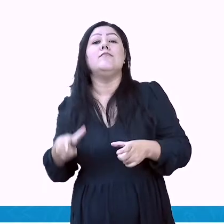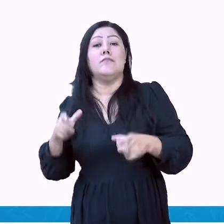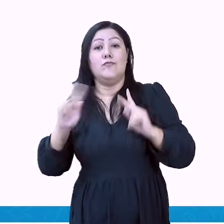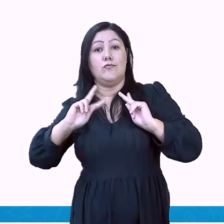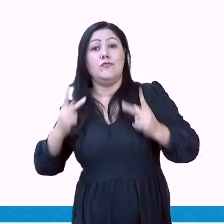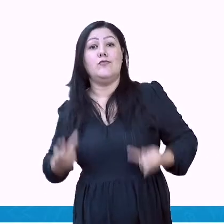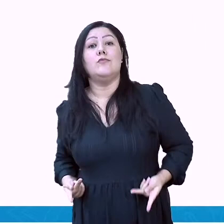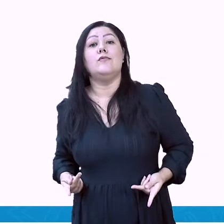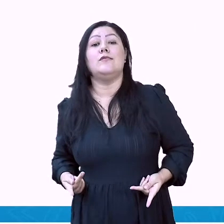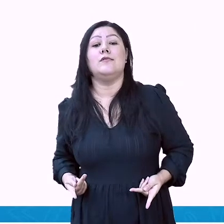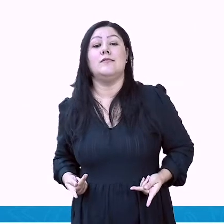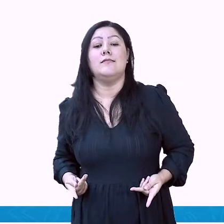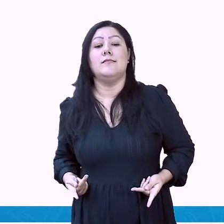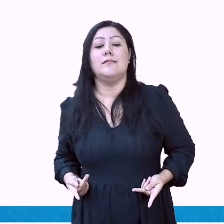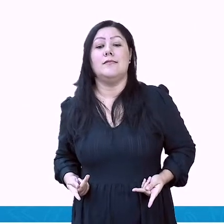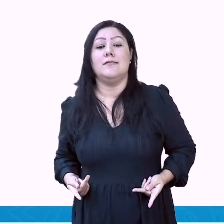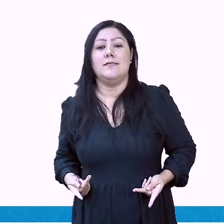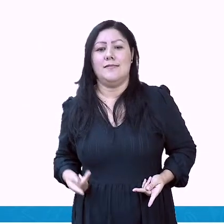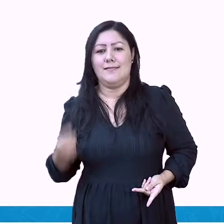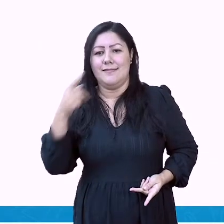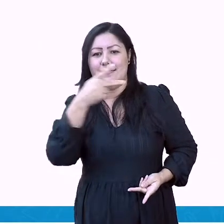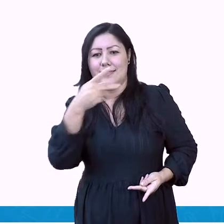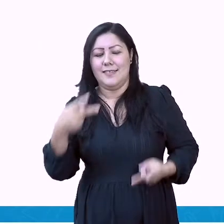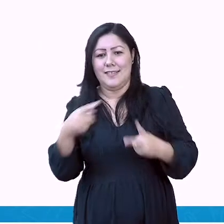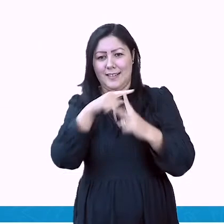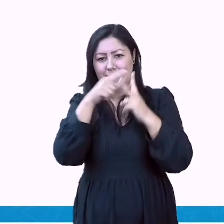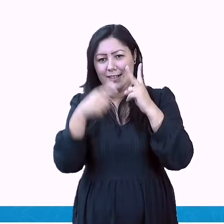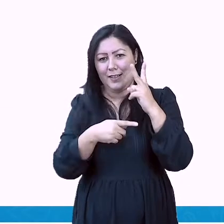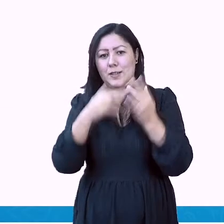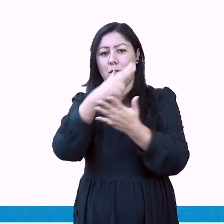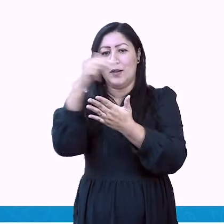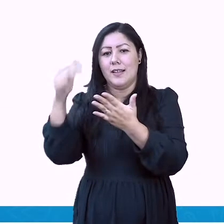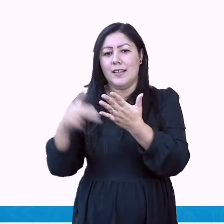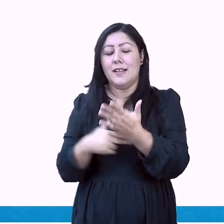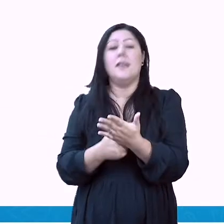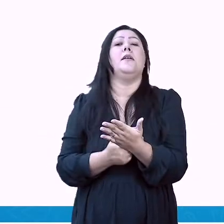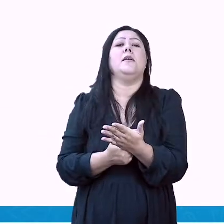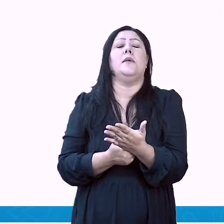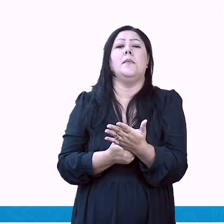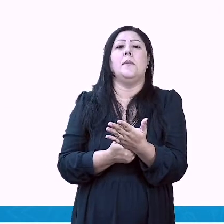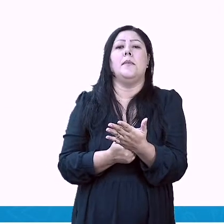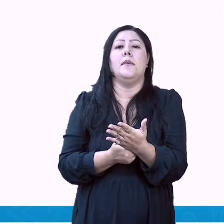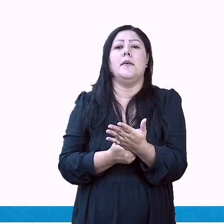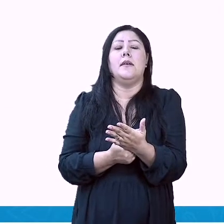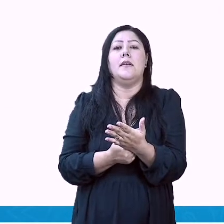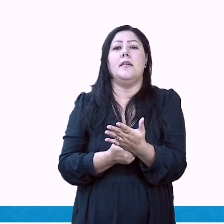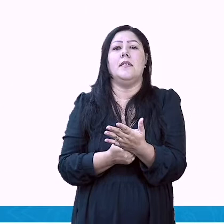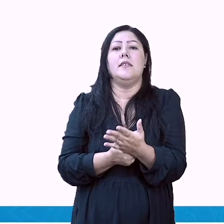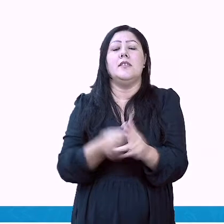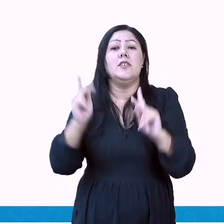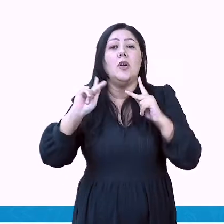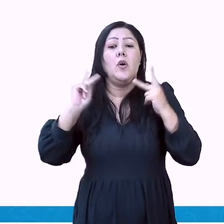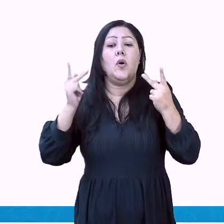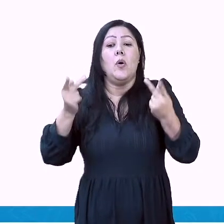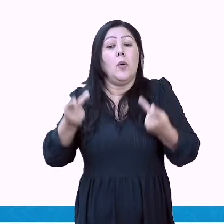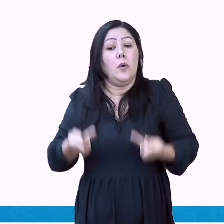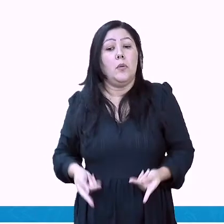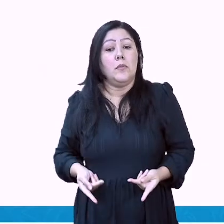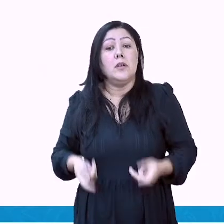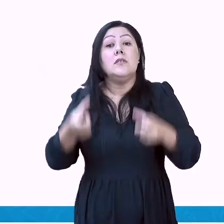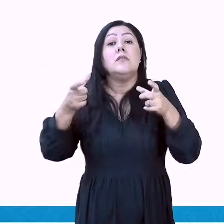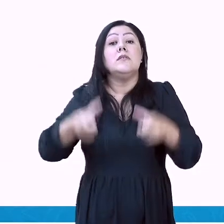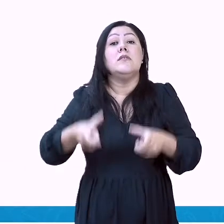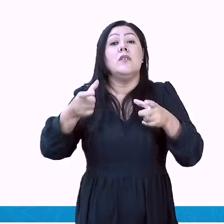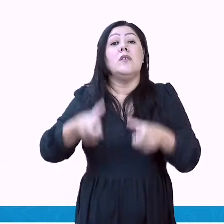aqui, observamos aqui, nos dois, tá? Nós podemos observar o seguinte: nós